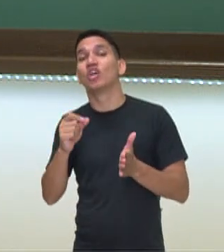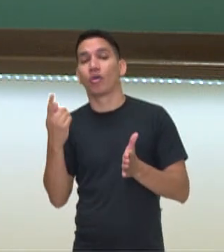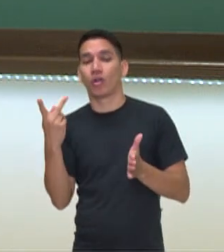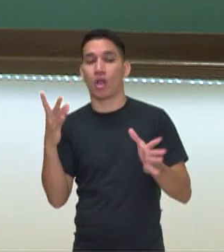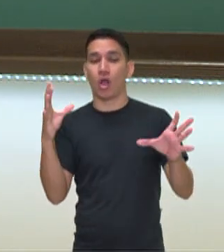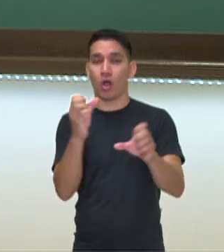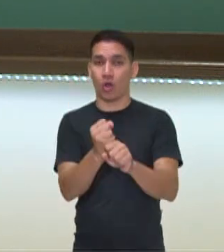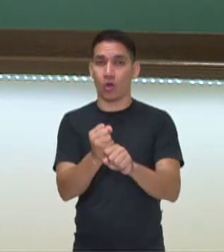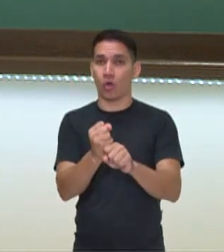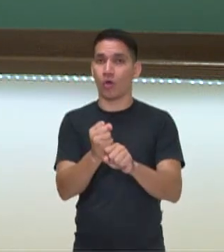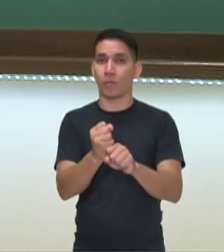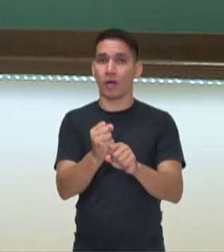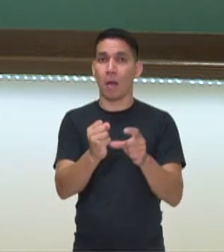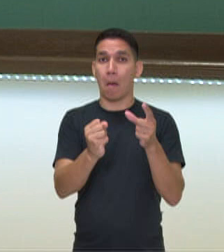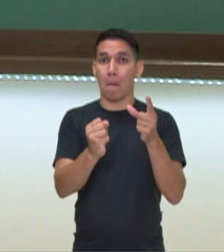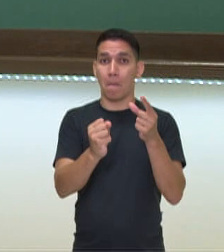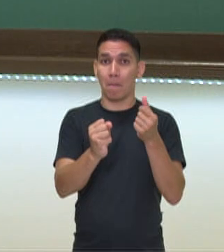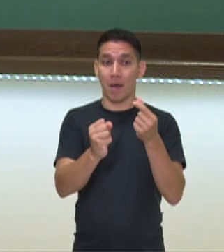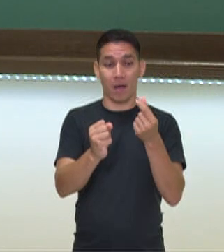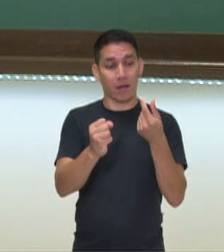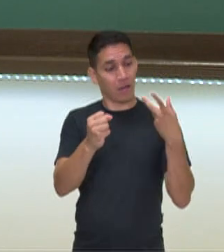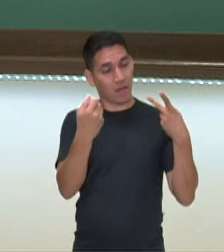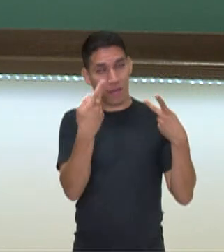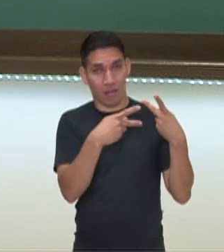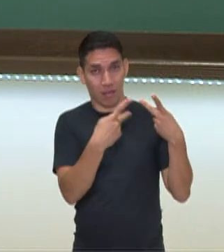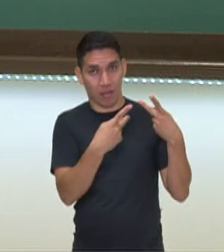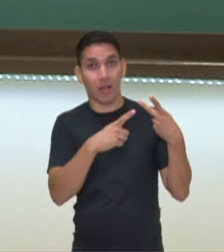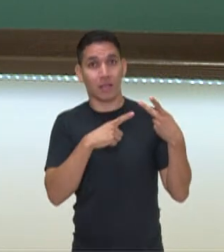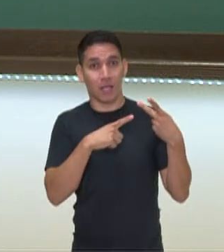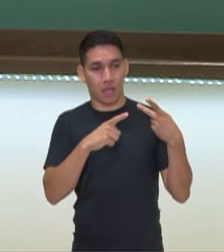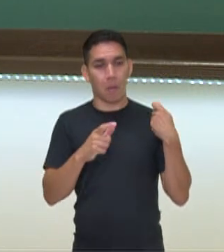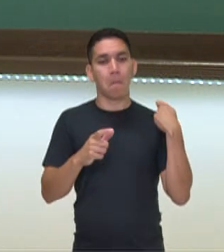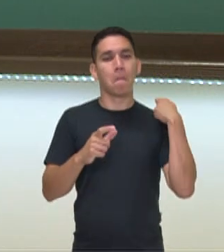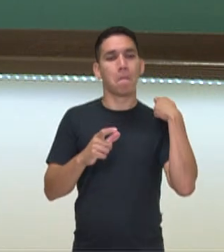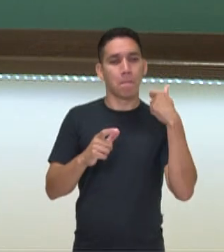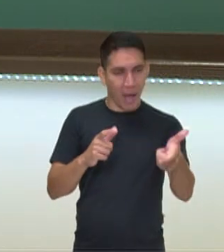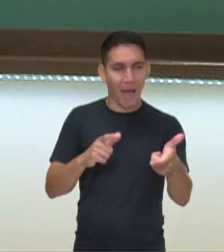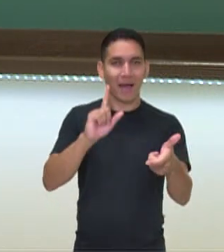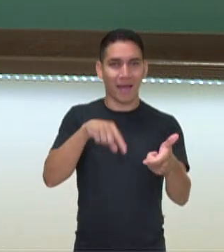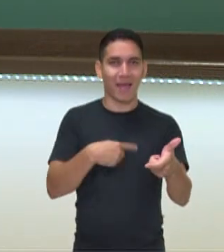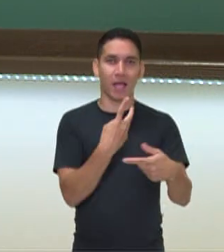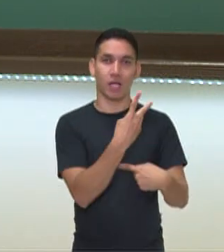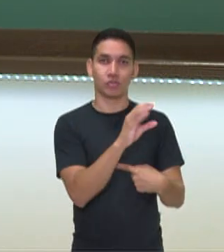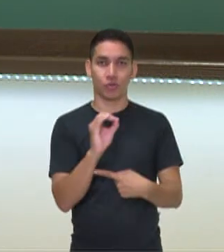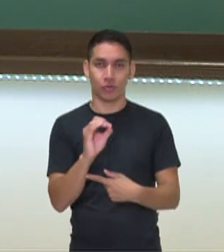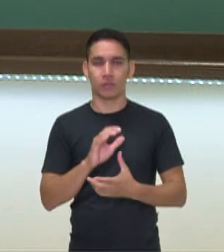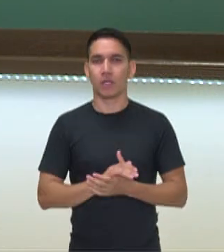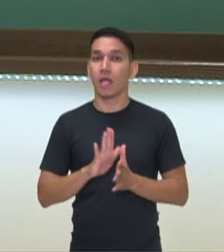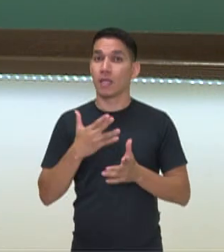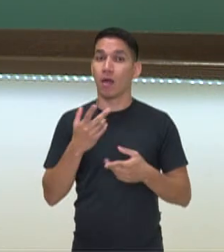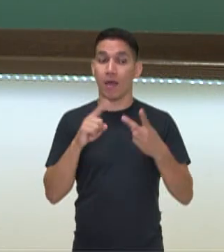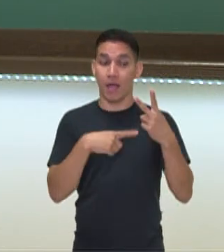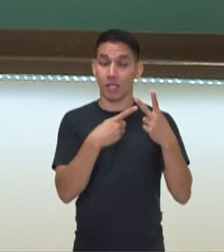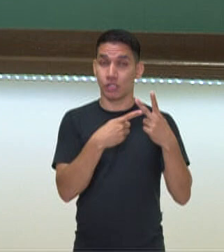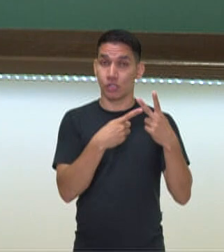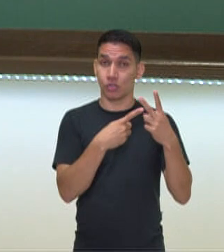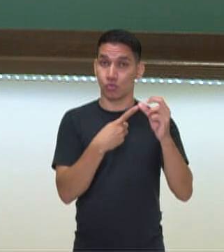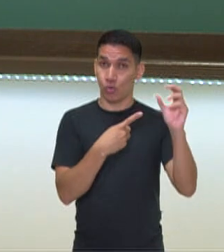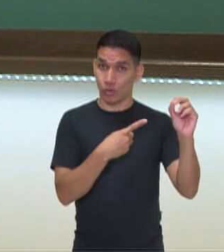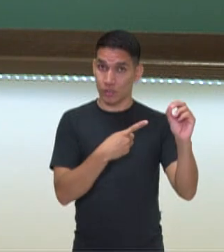do gasto, do valor que eu tenho para gastar, que é os R$200. Então, eu vou fazer